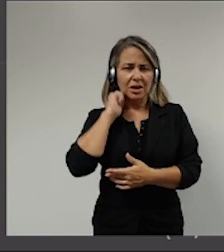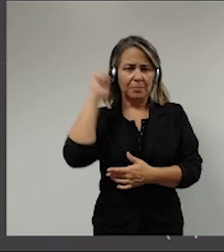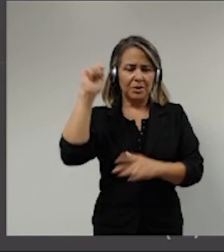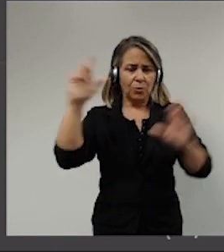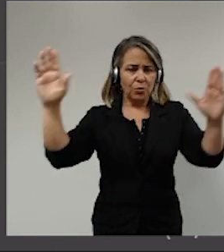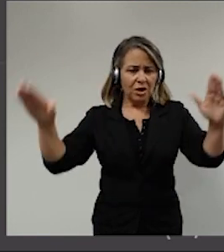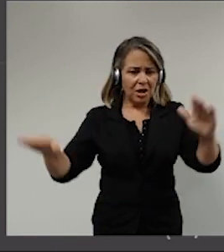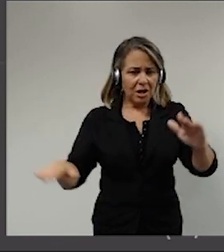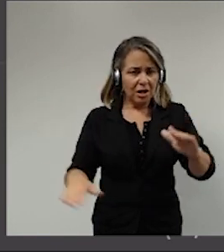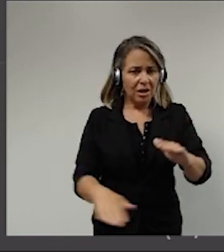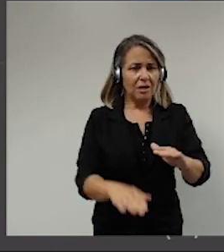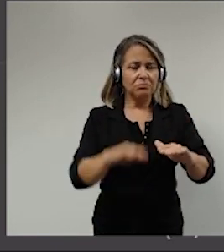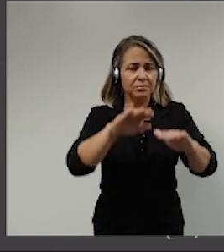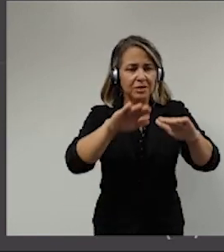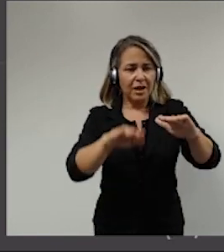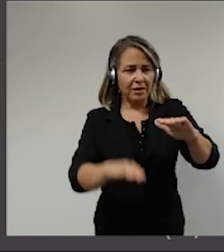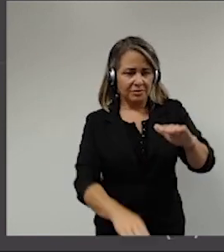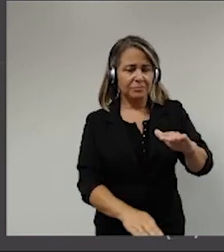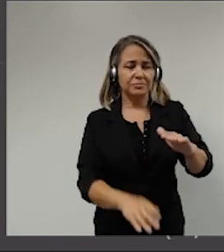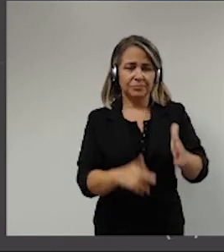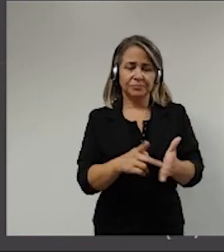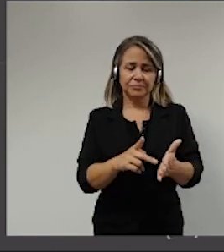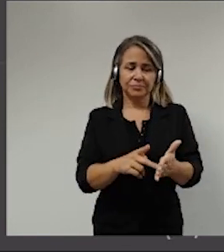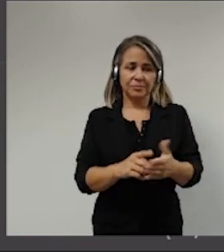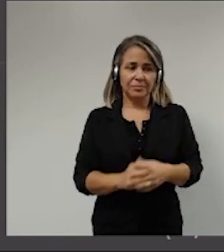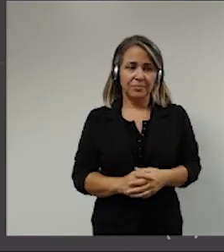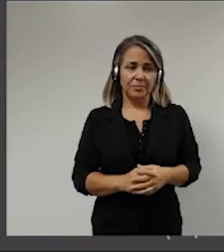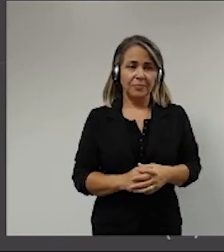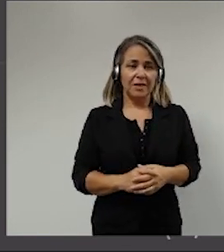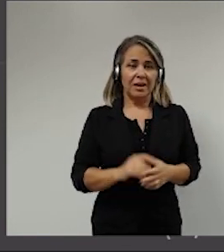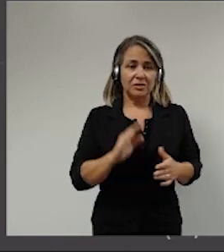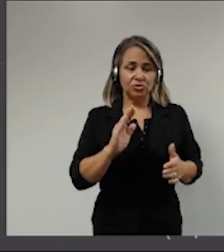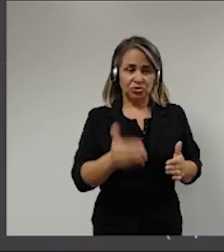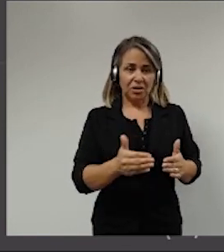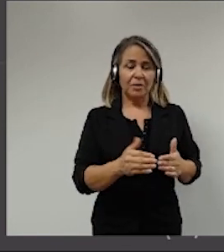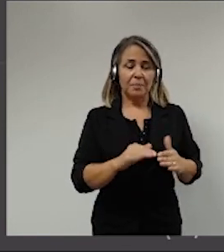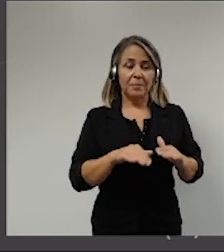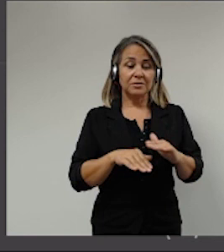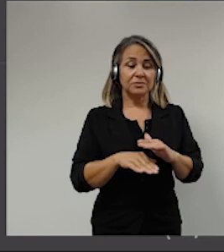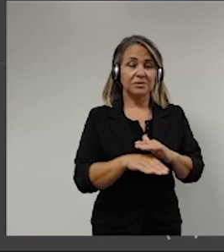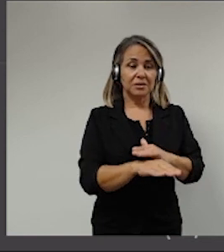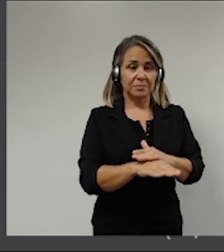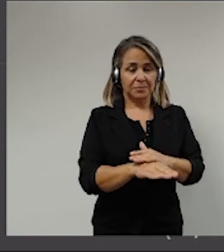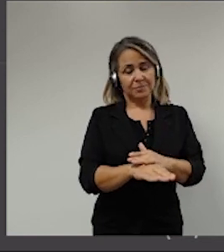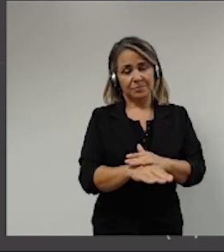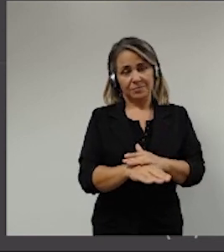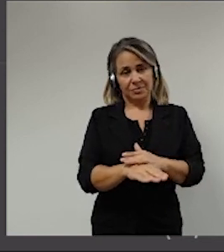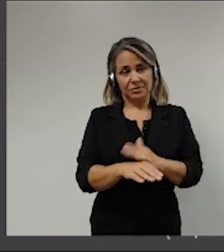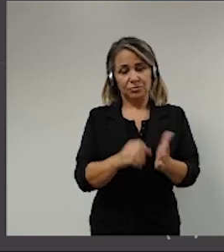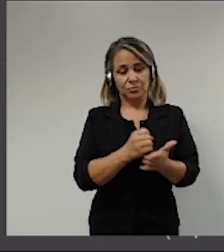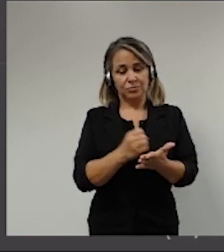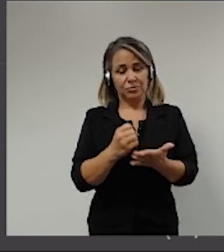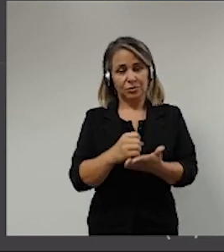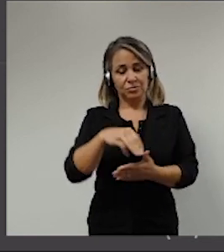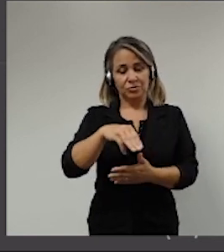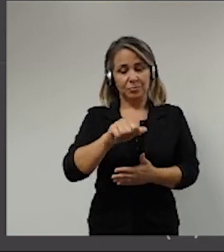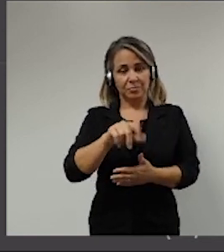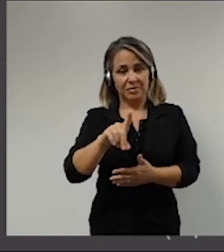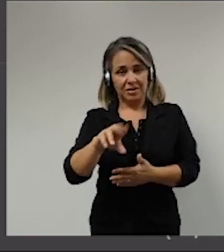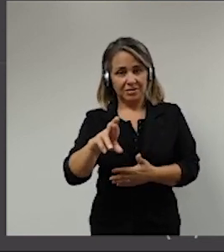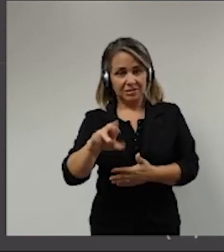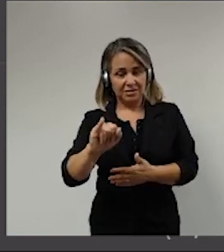que eu falei ali nos slides anteriores? Aqui, pelos depósitos via Protocolo de Madrid, houve